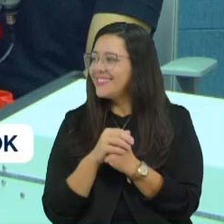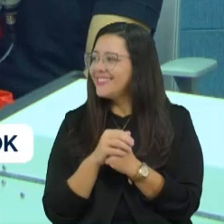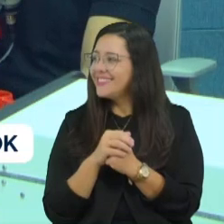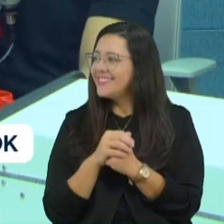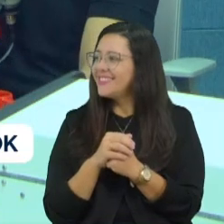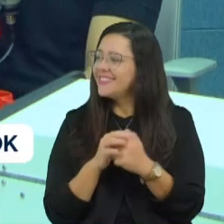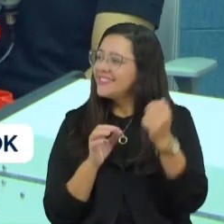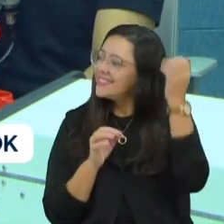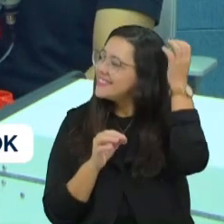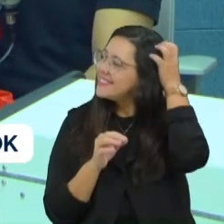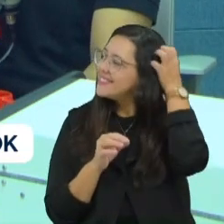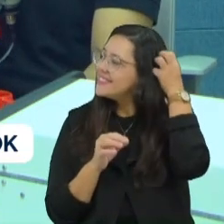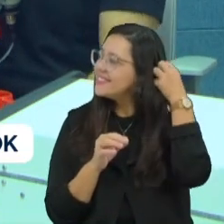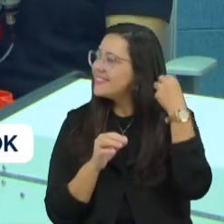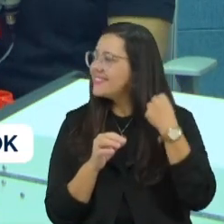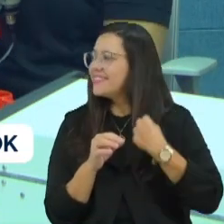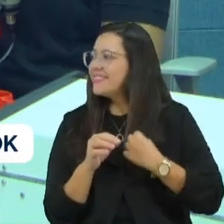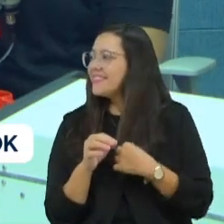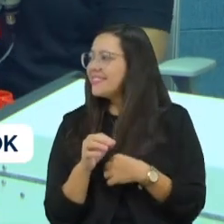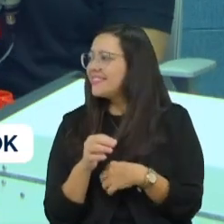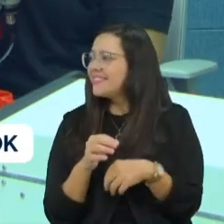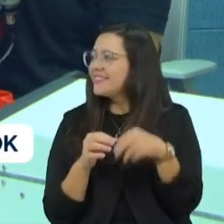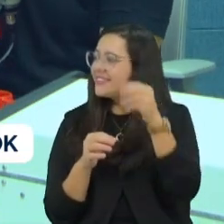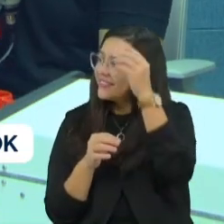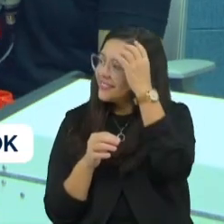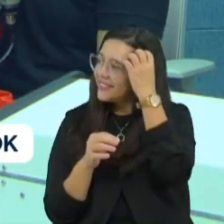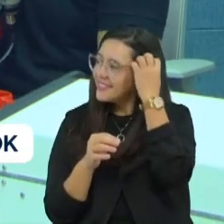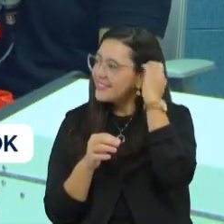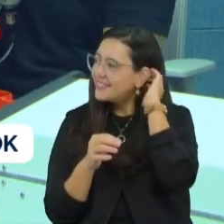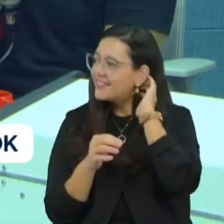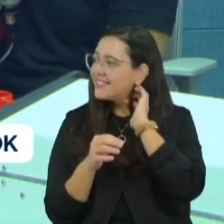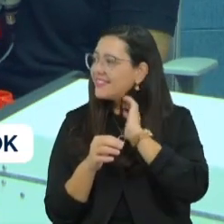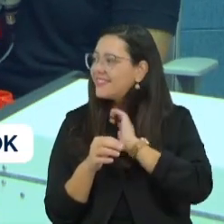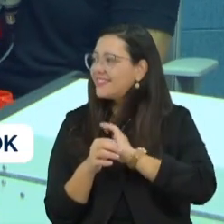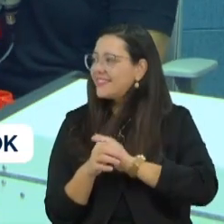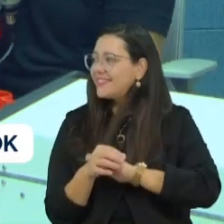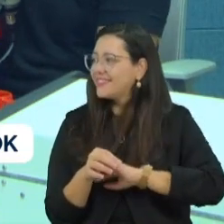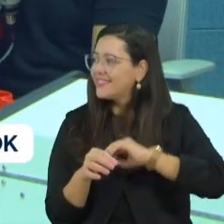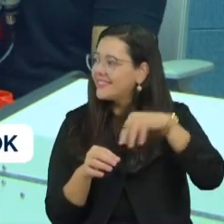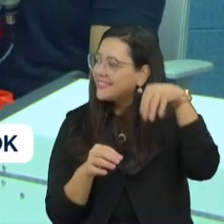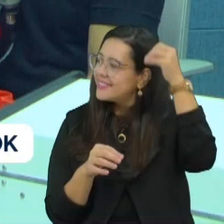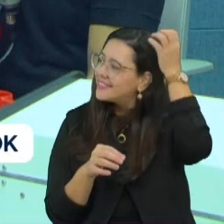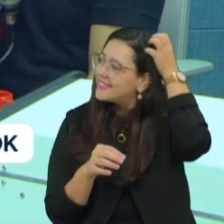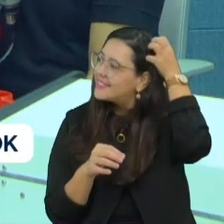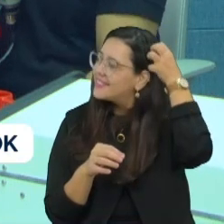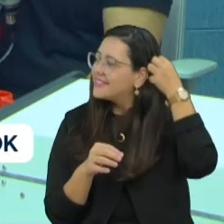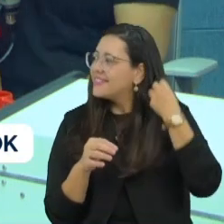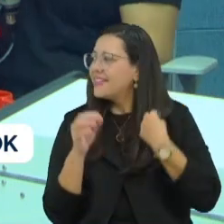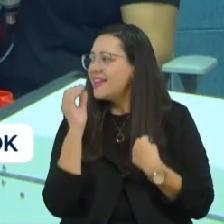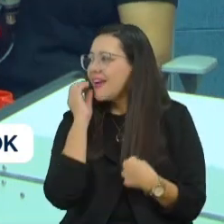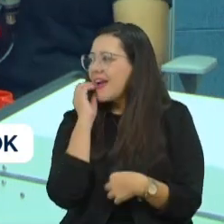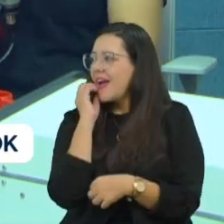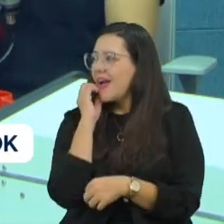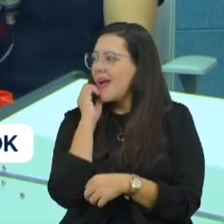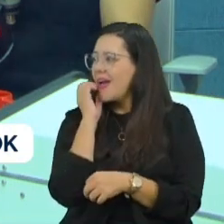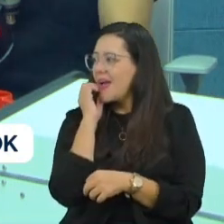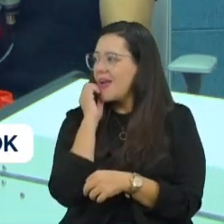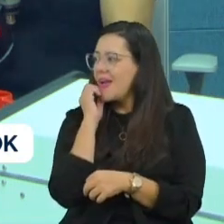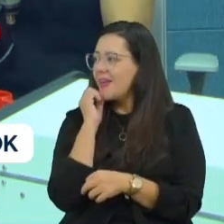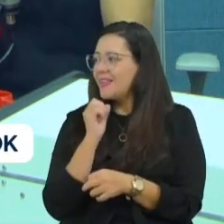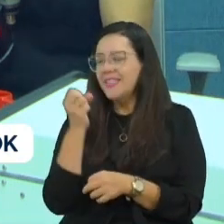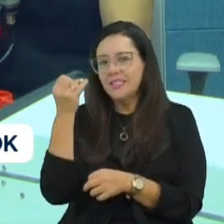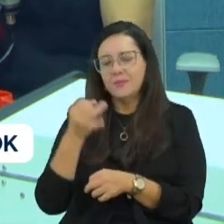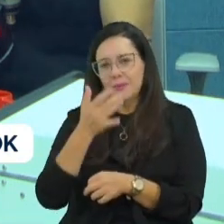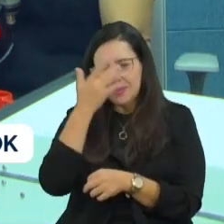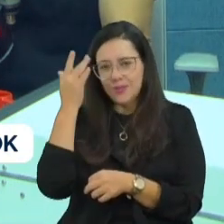Manhã Unifev. Bom dia, eu que agradeço pela oportunidade. Tá certo, então. E vamos falar então sobre explicar para o pessoal